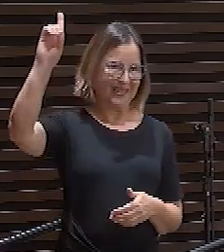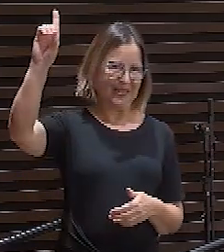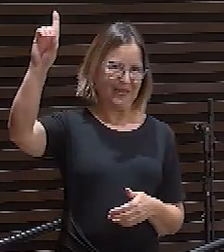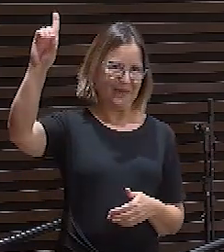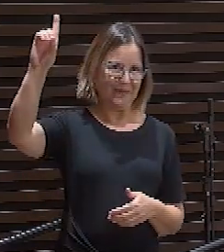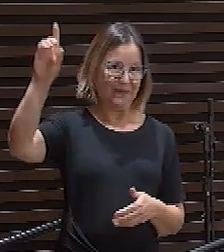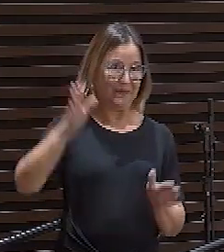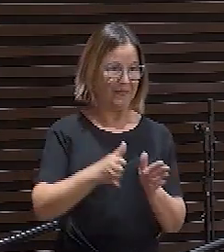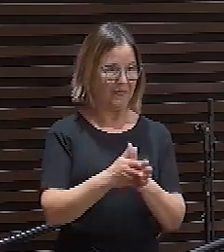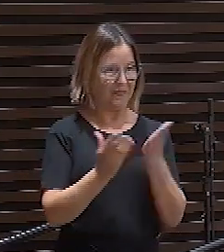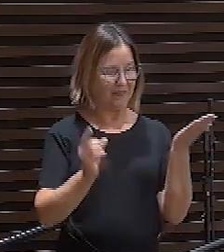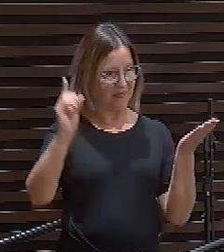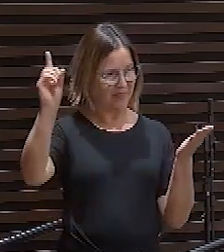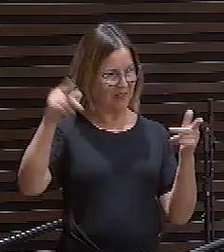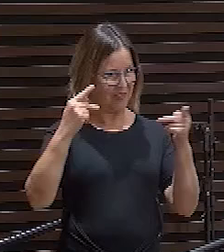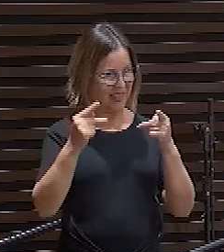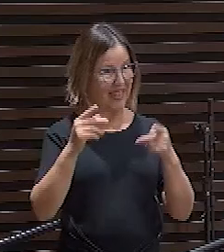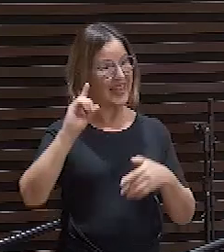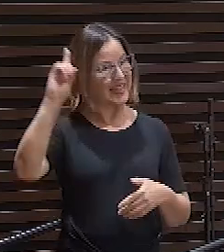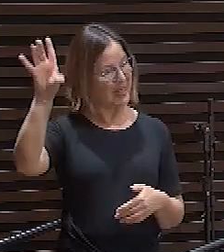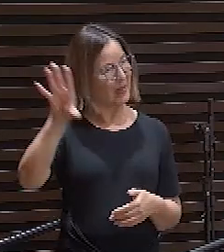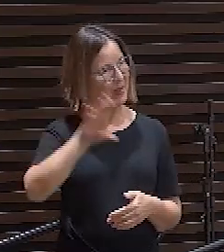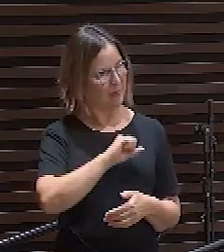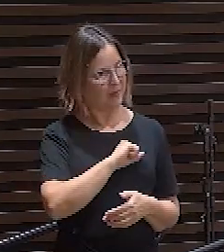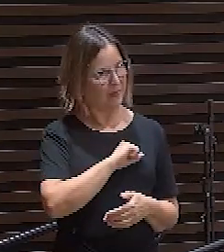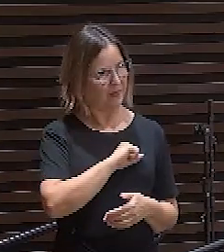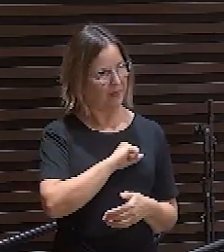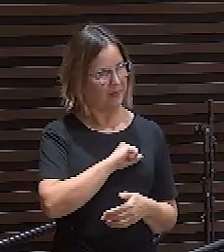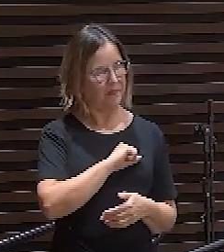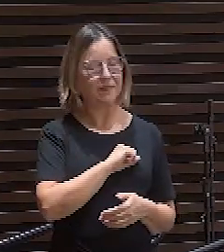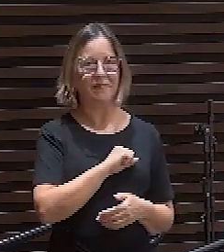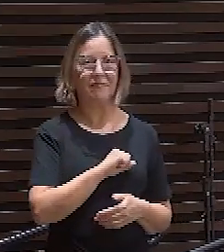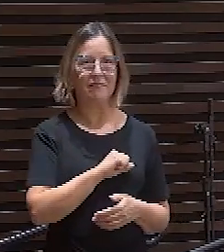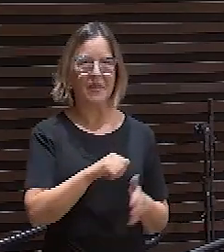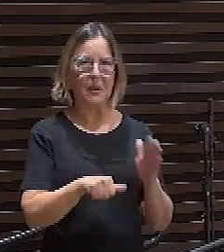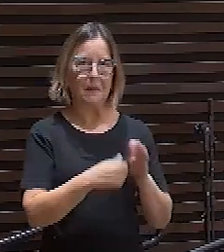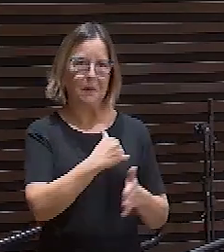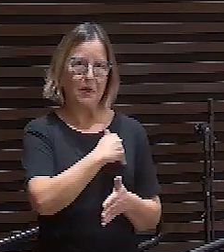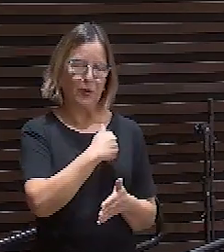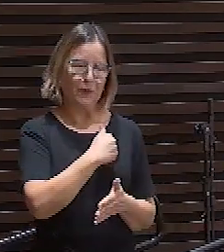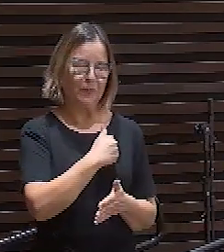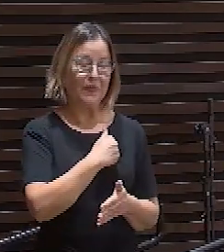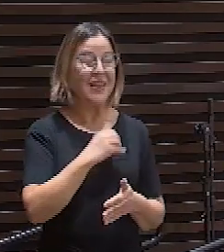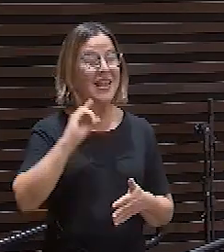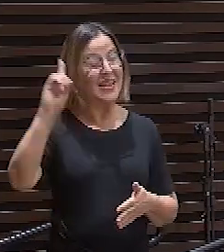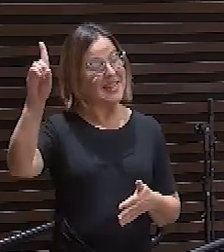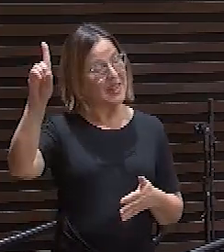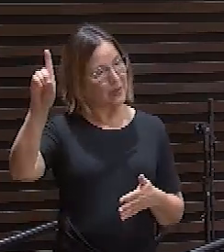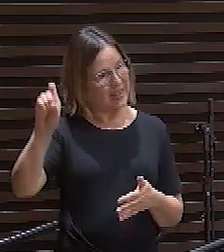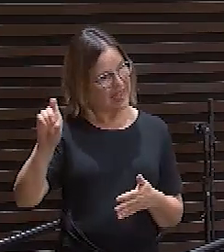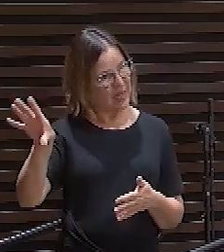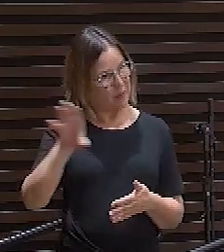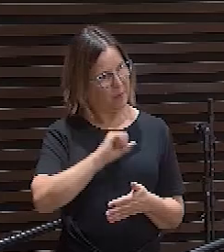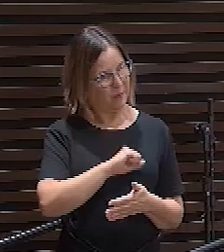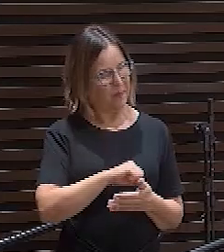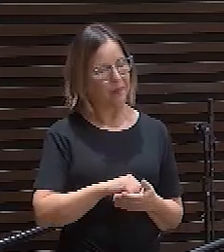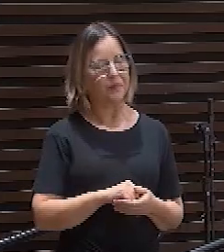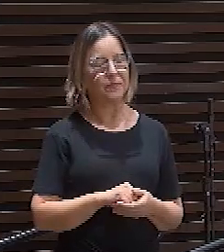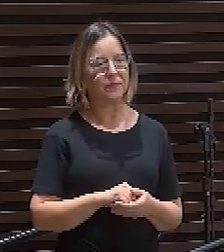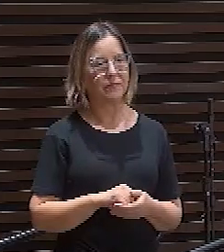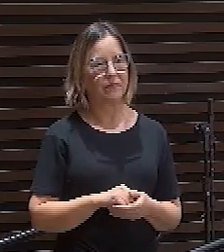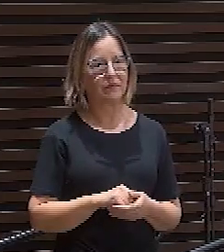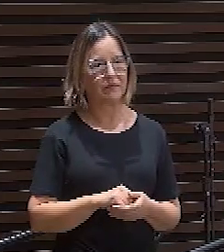A Bíblia diz que Deus é amor, lá em 1 João. Deus é amor. Depois